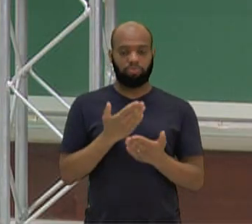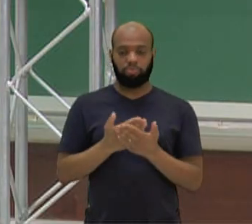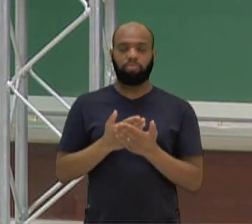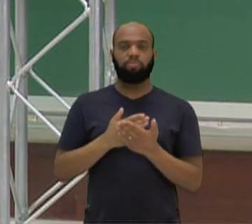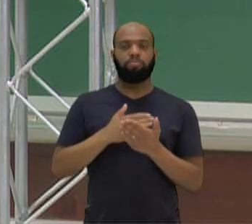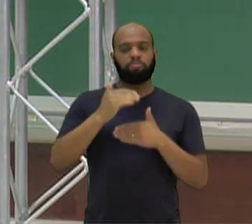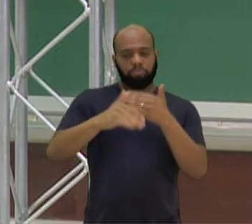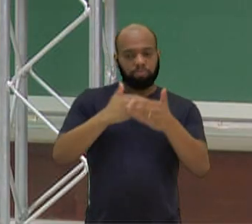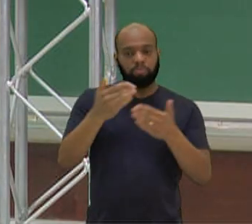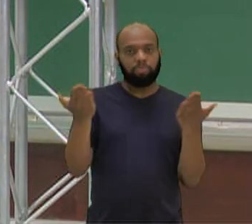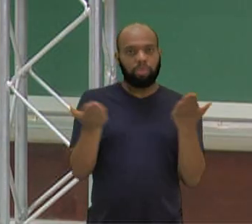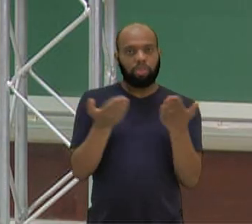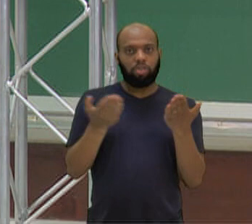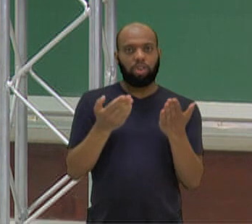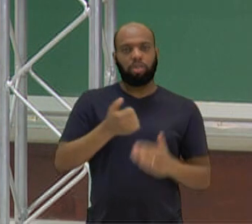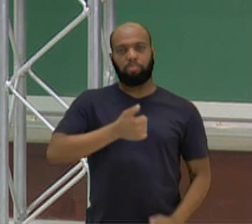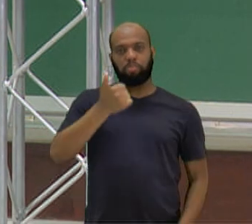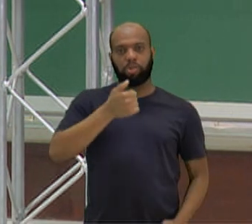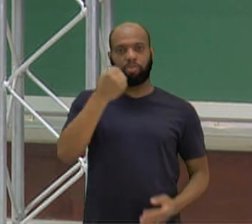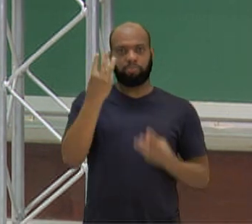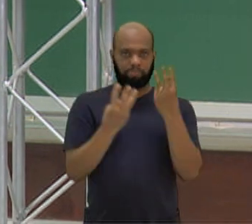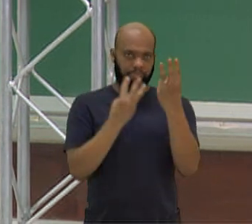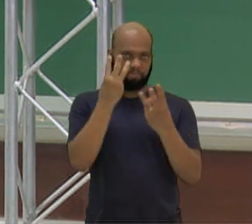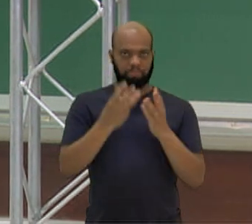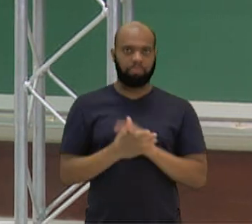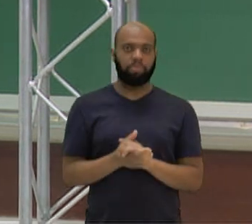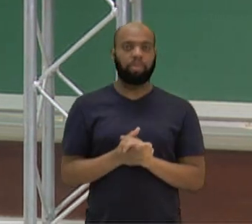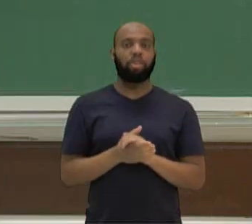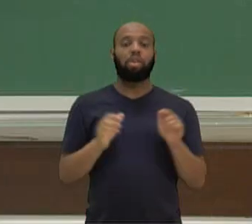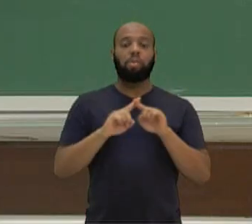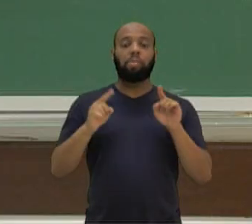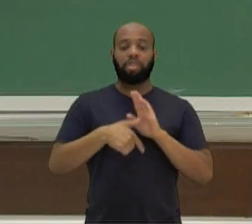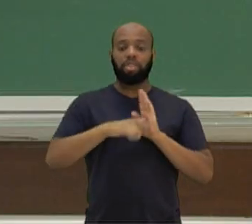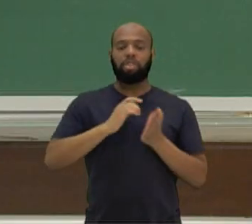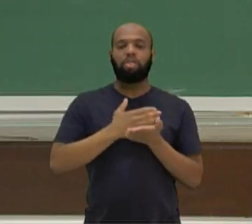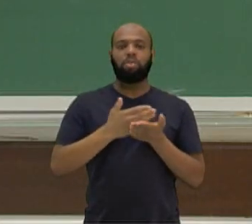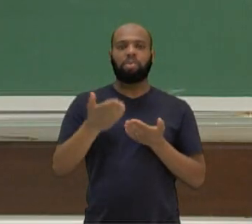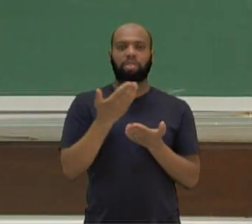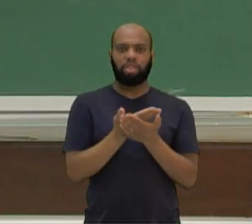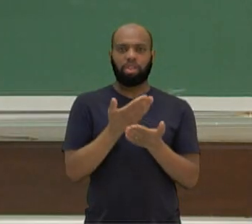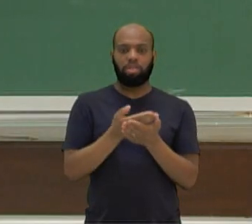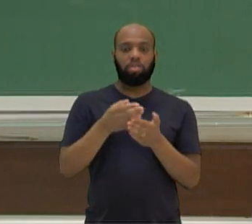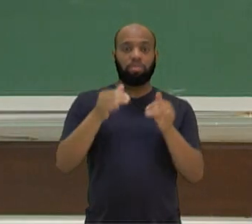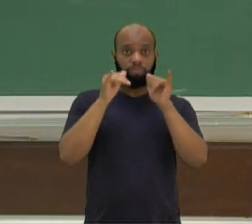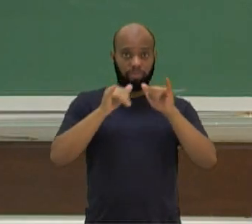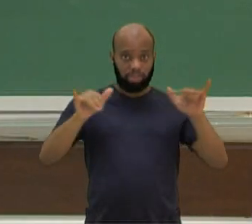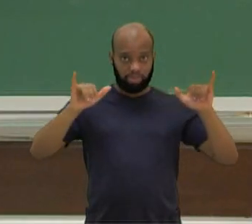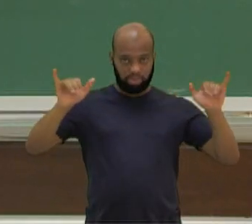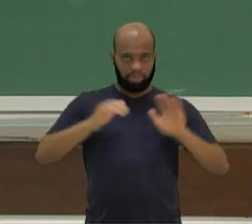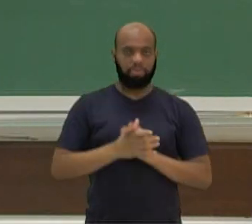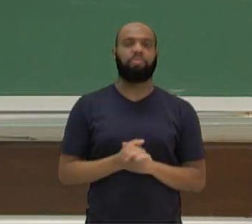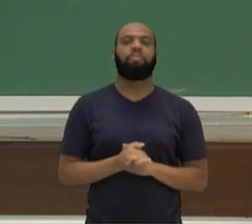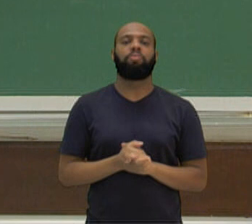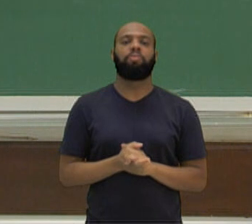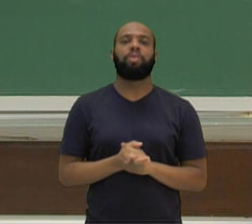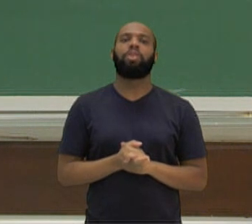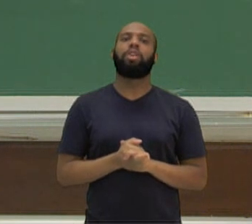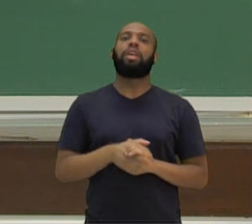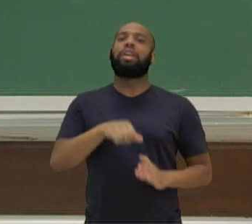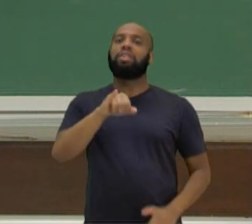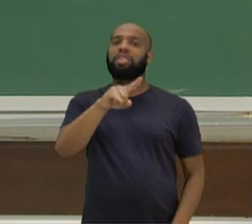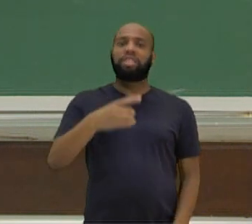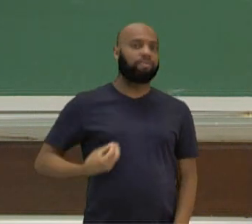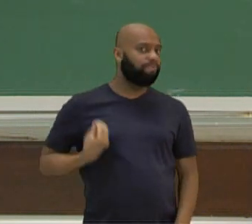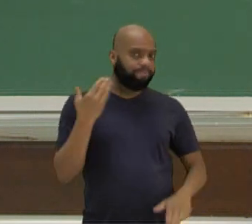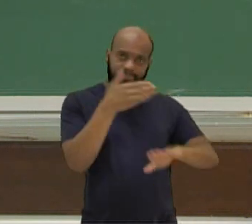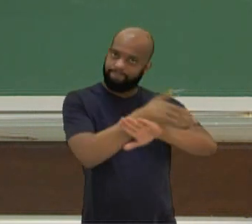desse trimestre. Eu gostaria, antes de começar a aula, de dar um recadinho para vocês. Pessoal, quem não